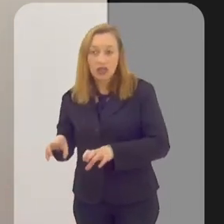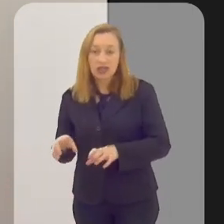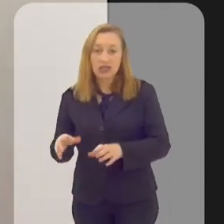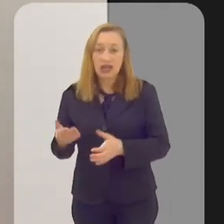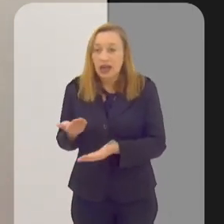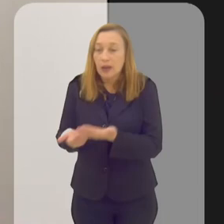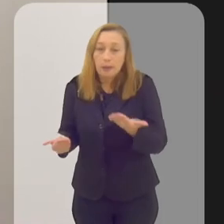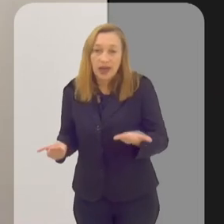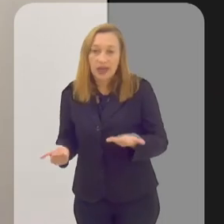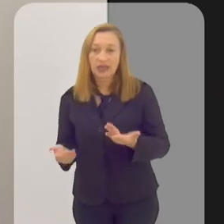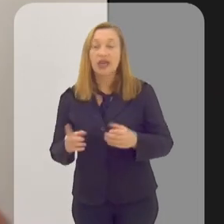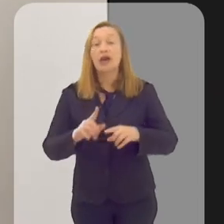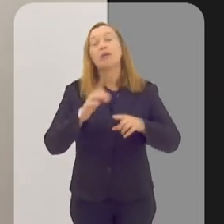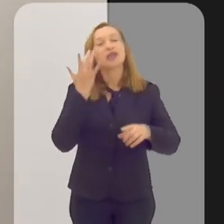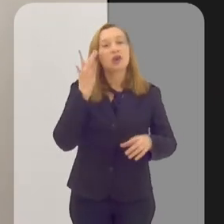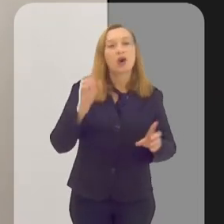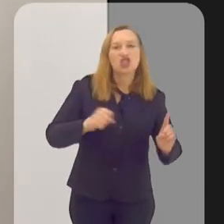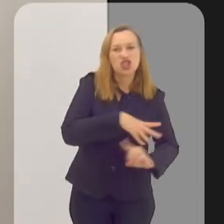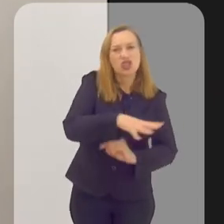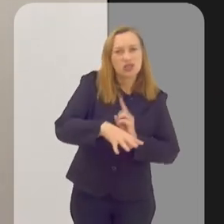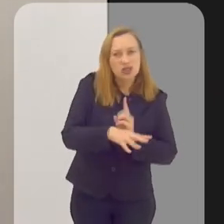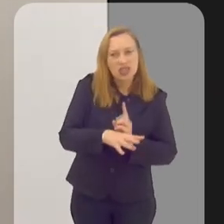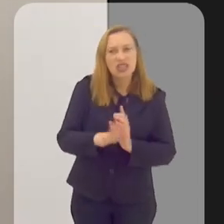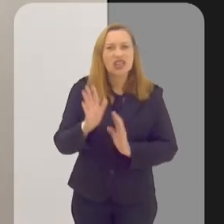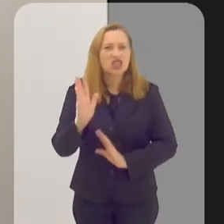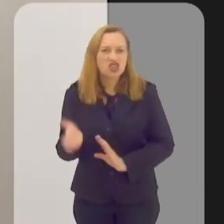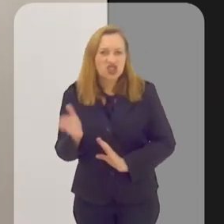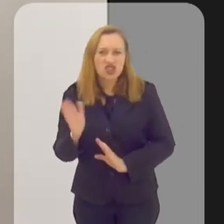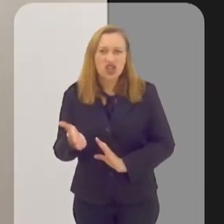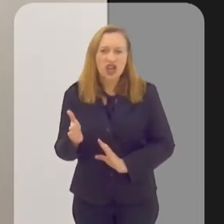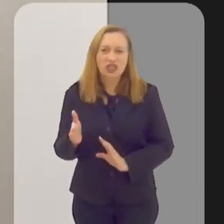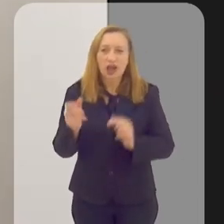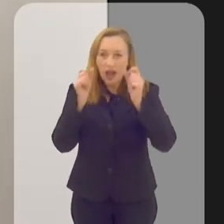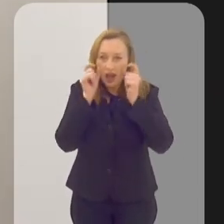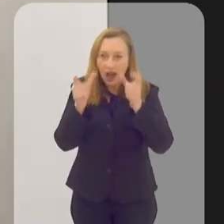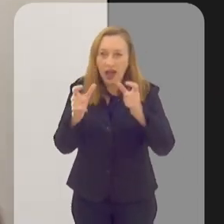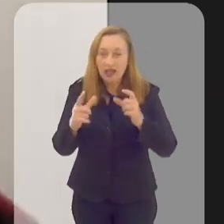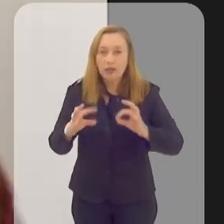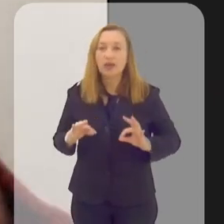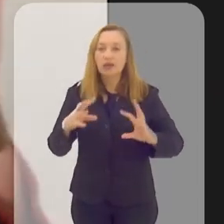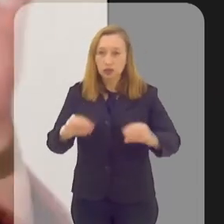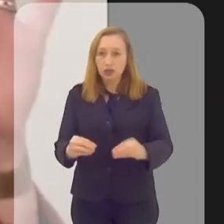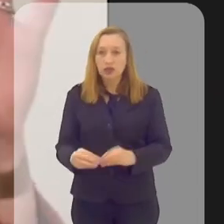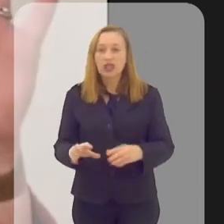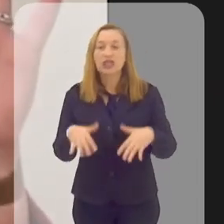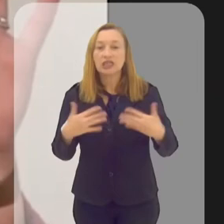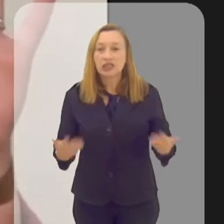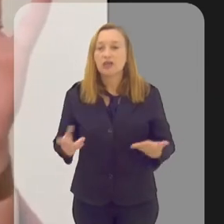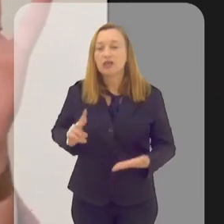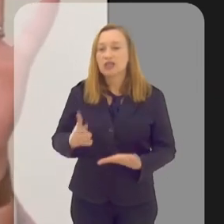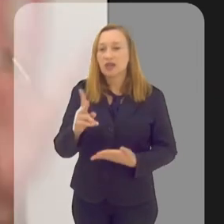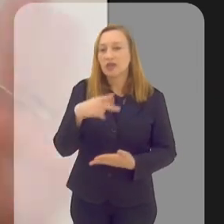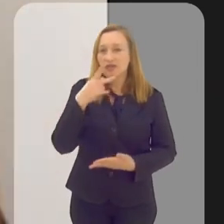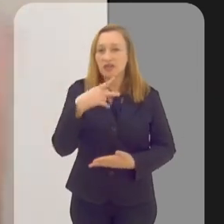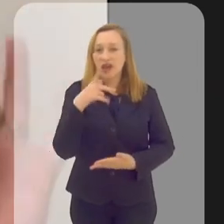ali. Mas, ao mesmo tempo, eu acho que a sociedade ela já está totalmente